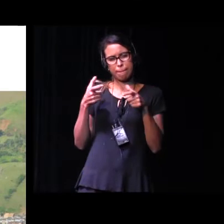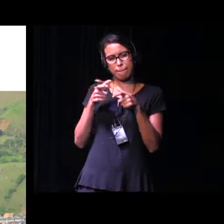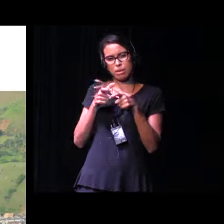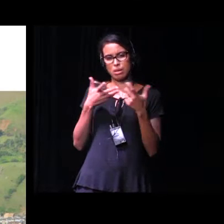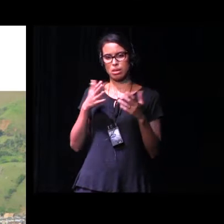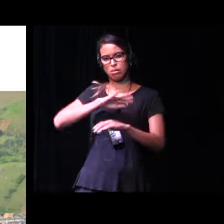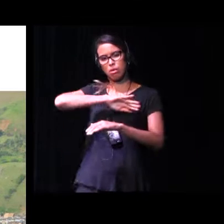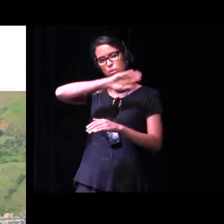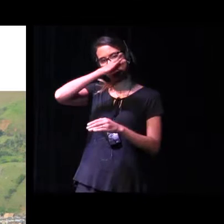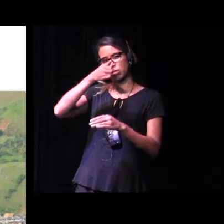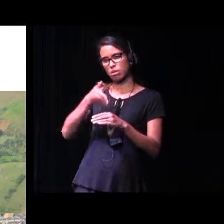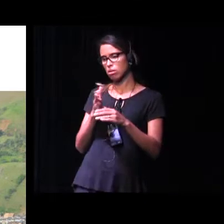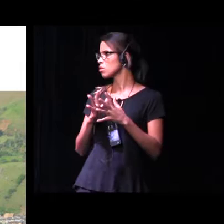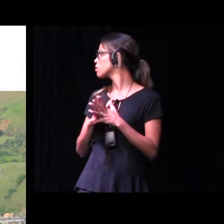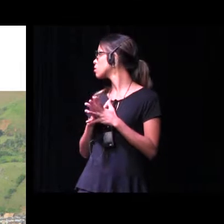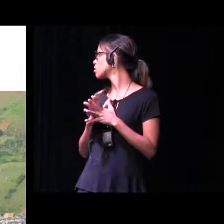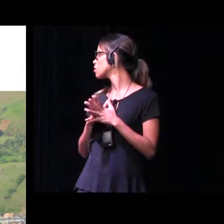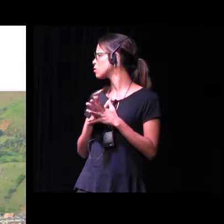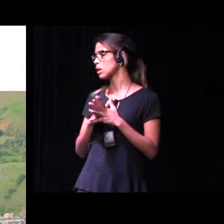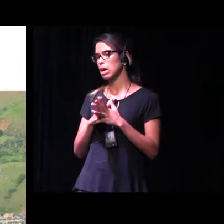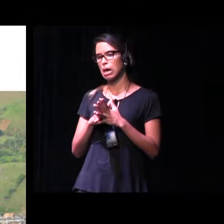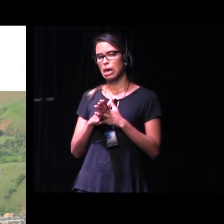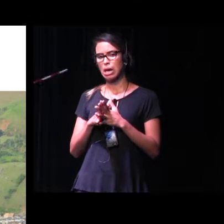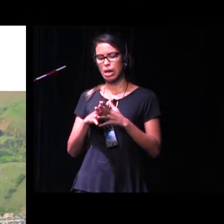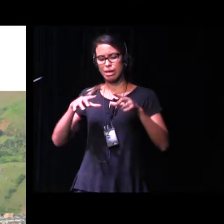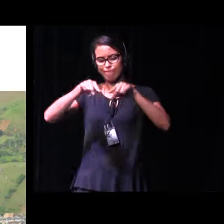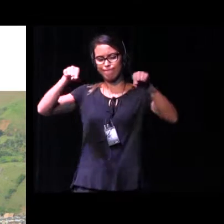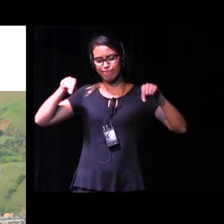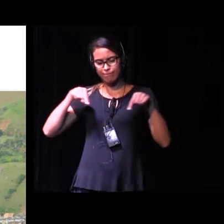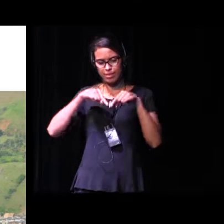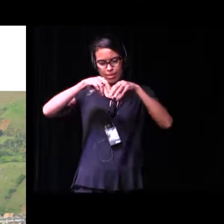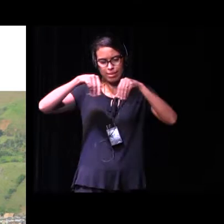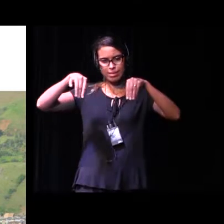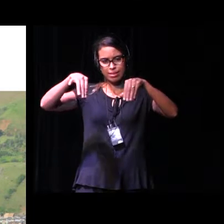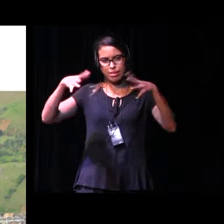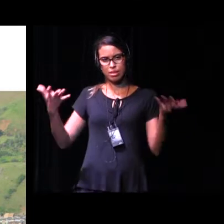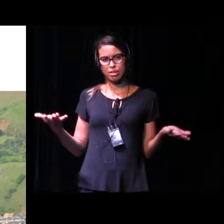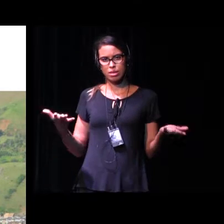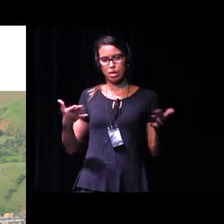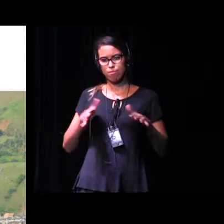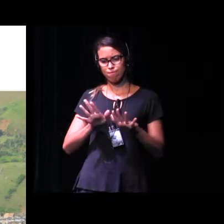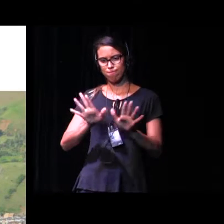povoado. É muito pequeno na montanha. Esse é o terreno